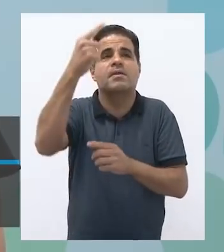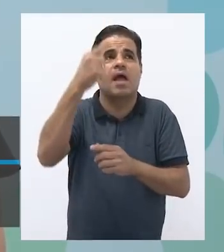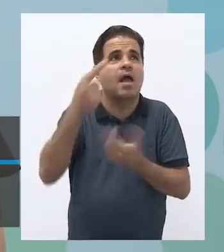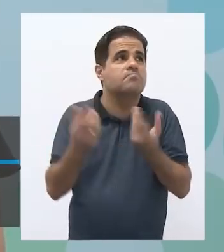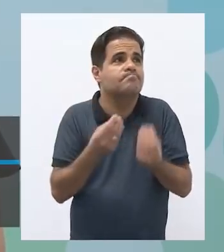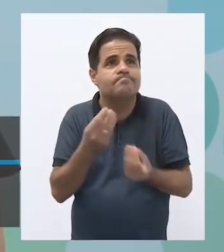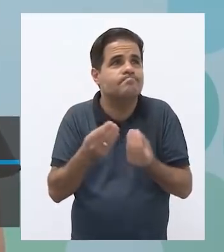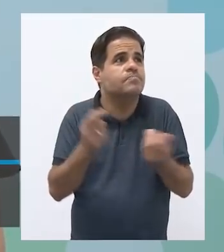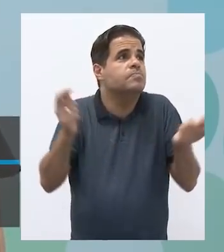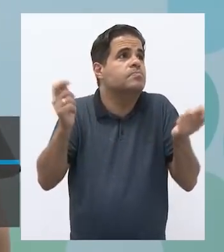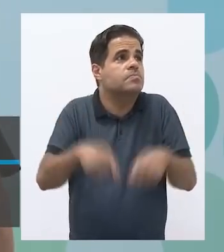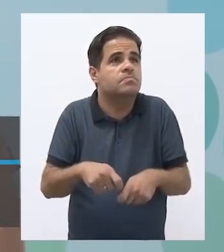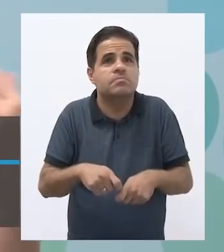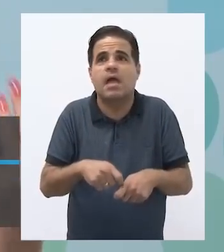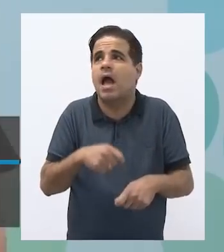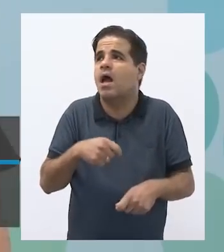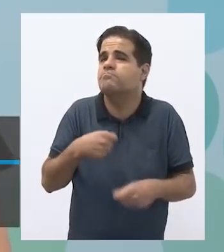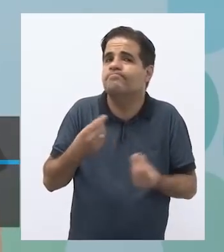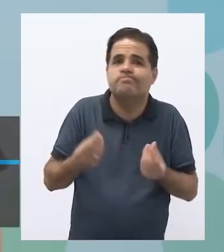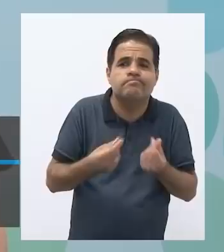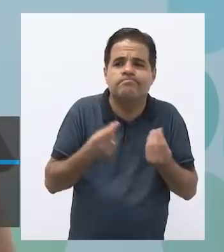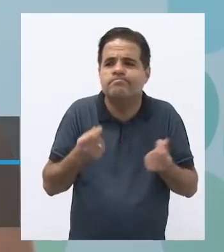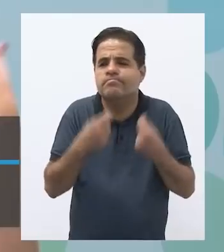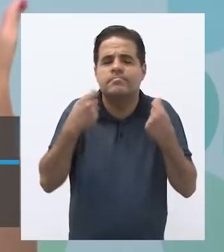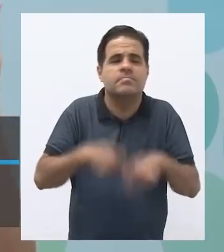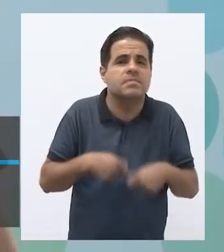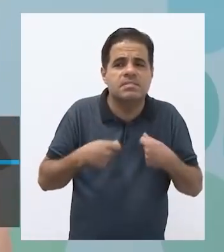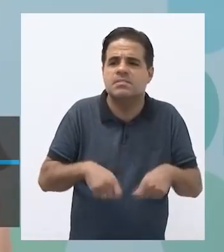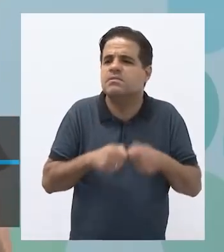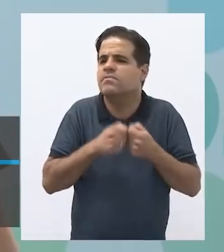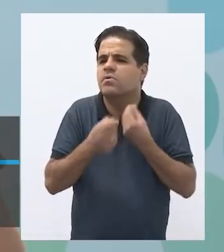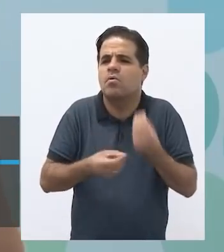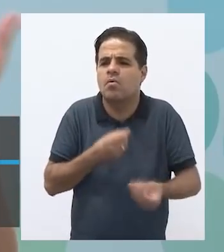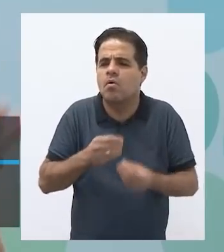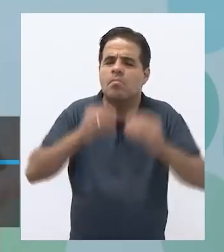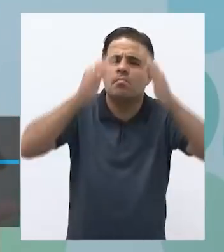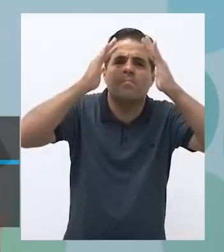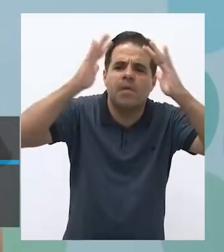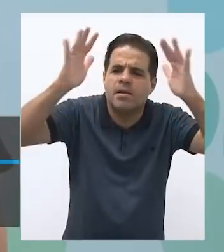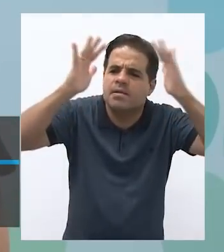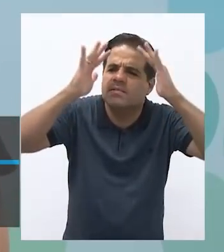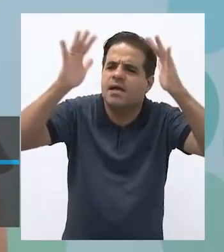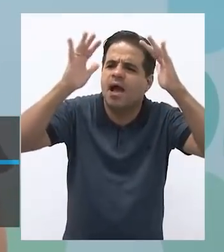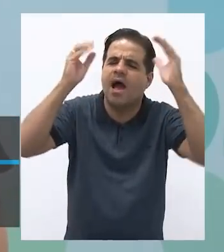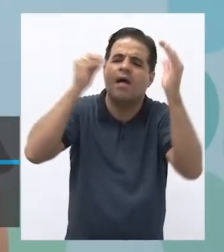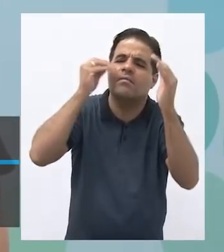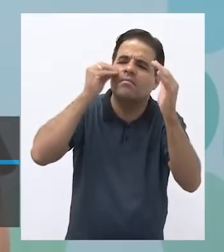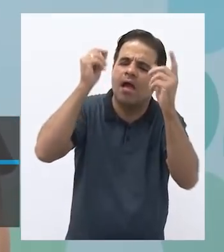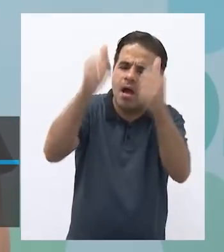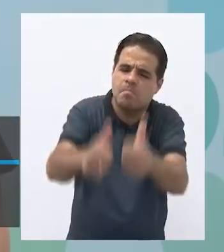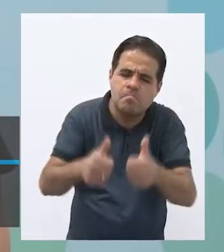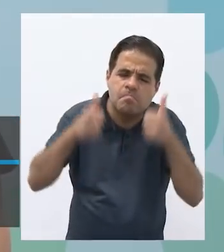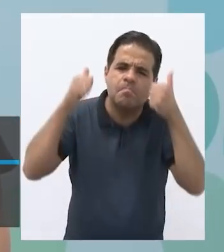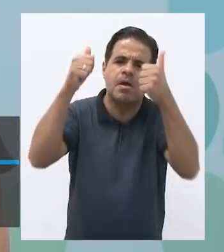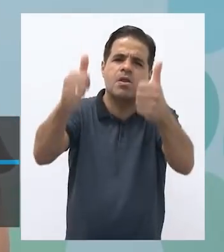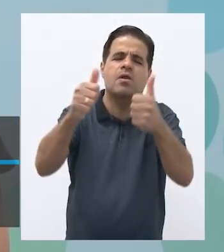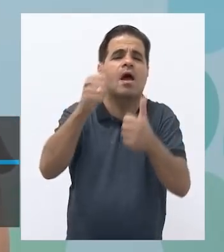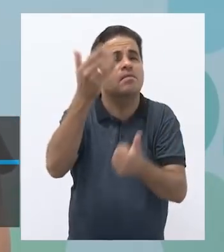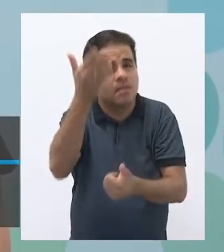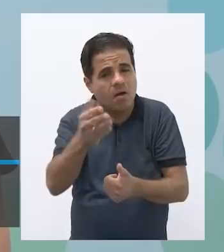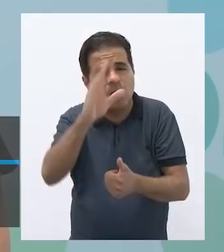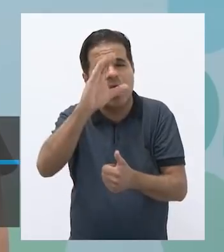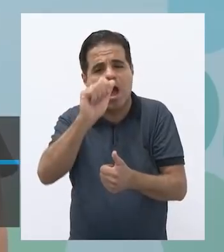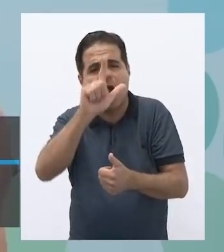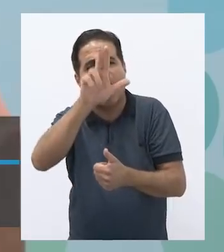o que a gente deveria fazer, como a gente deveria pensar para tentar melhorar, né? Então, Carlos,